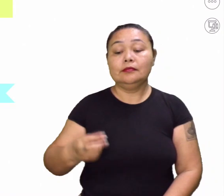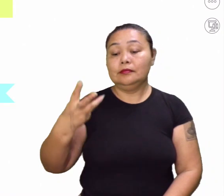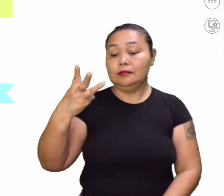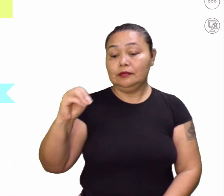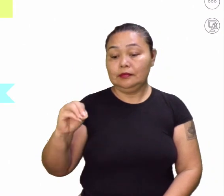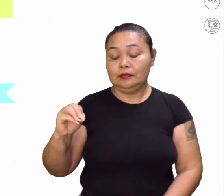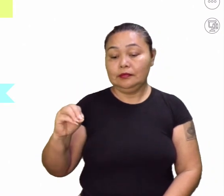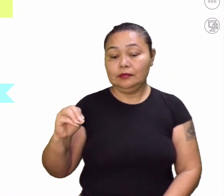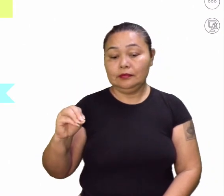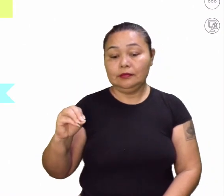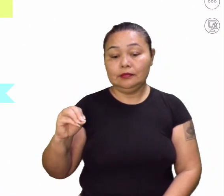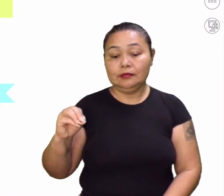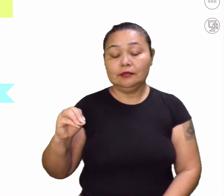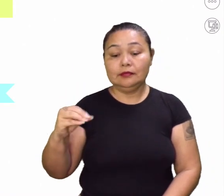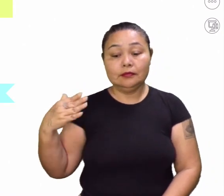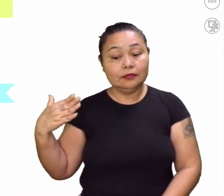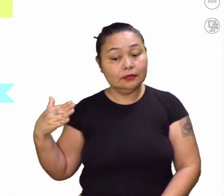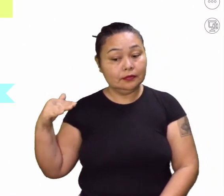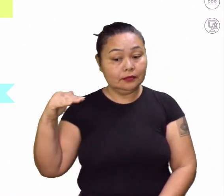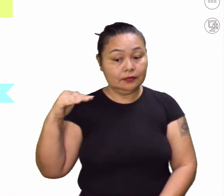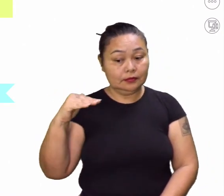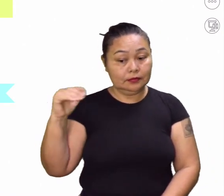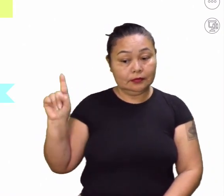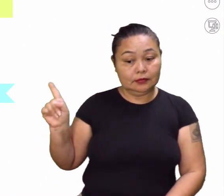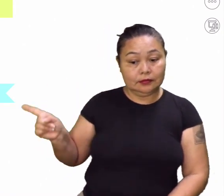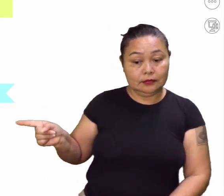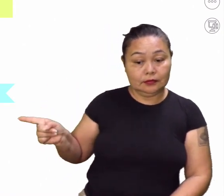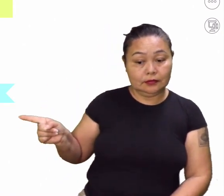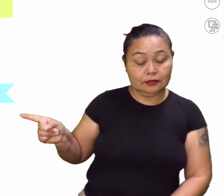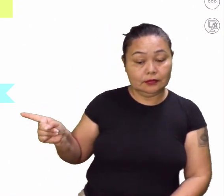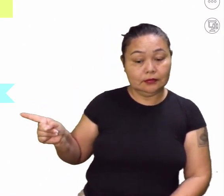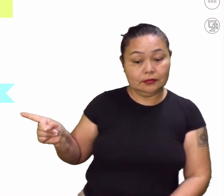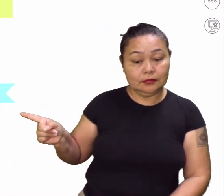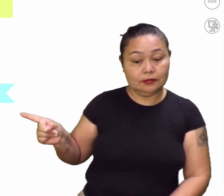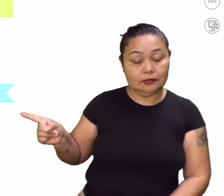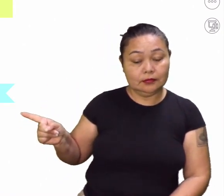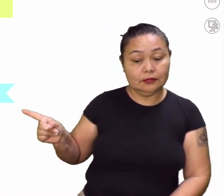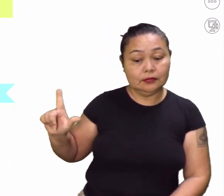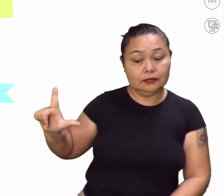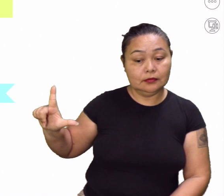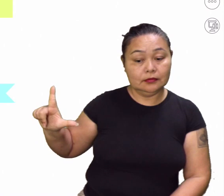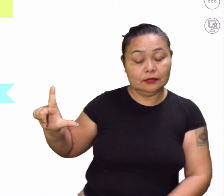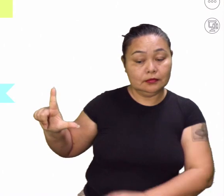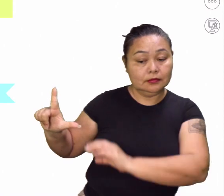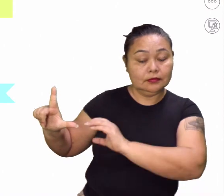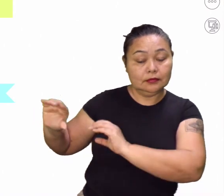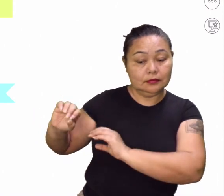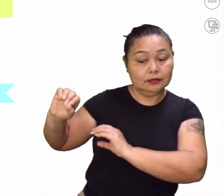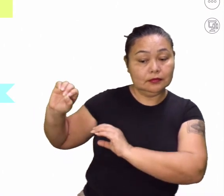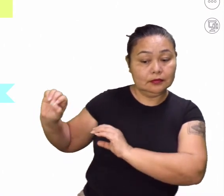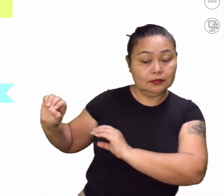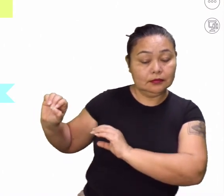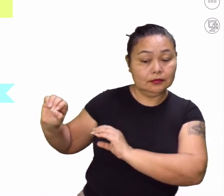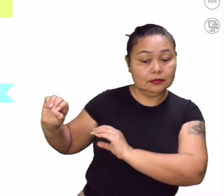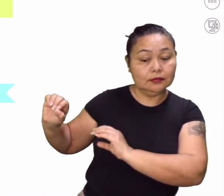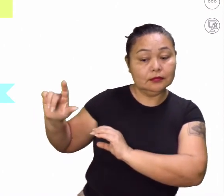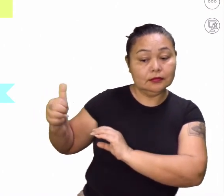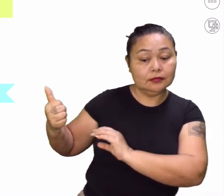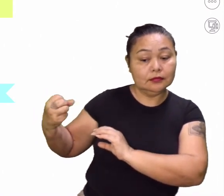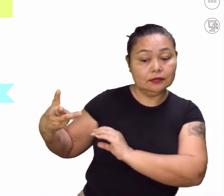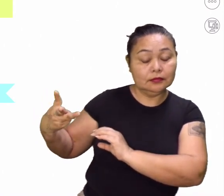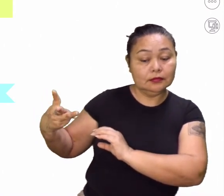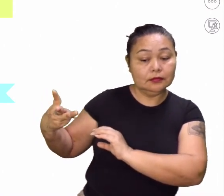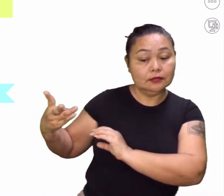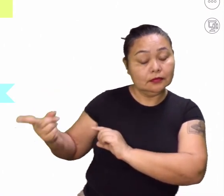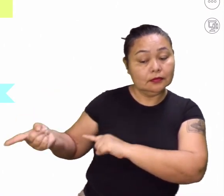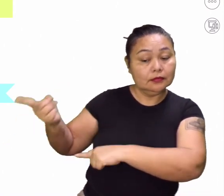30. E o meu sentido agora é de leste para oeste. Se aqui é 13 horas,